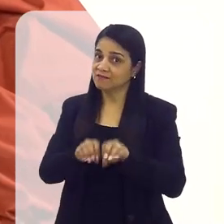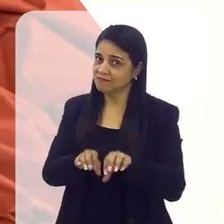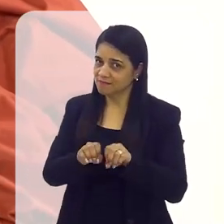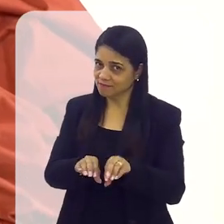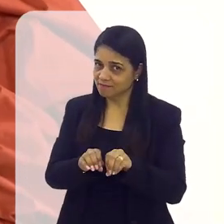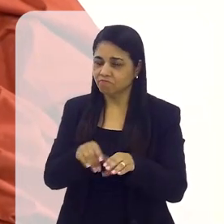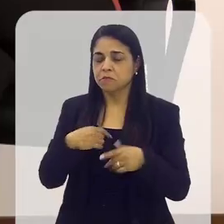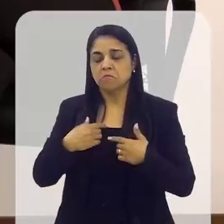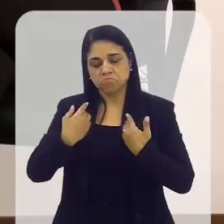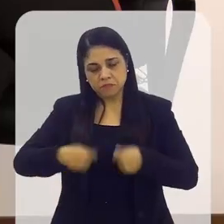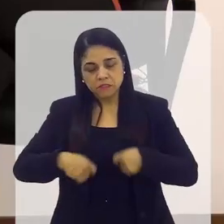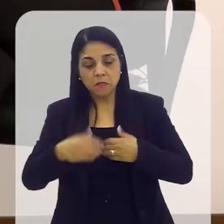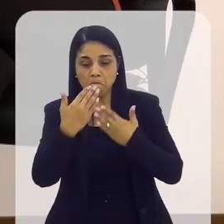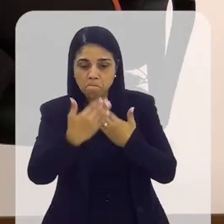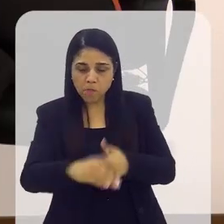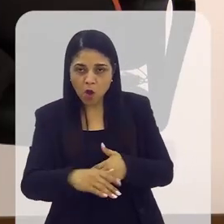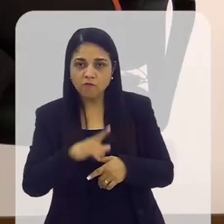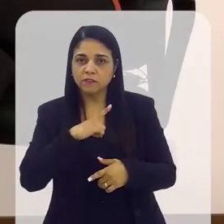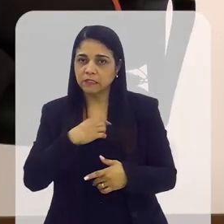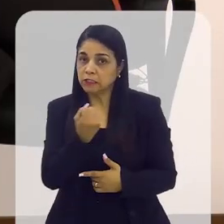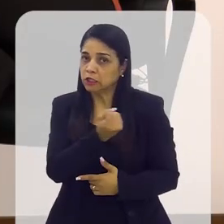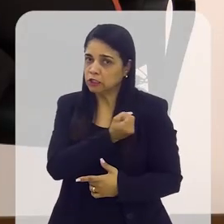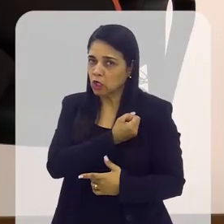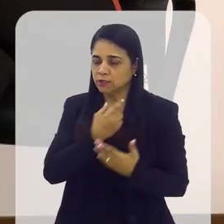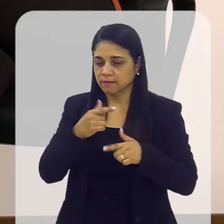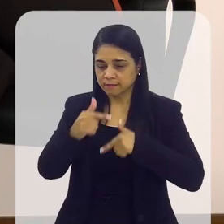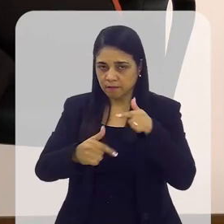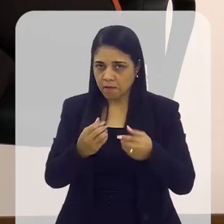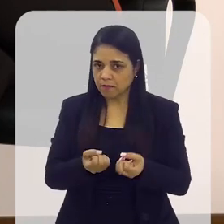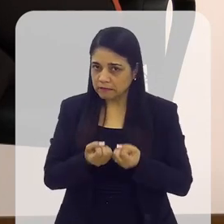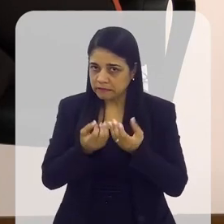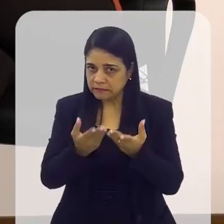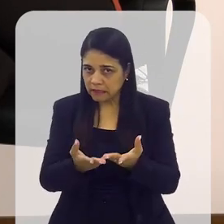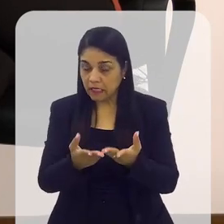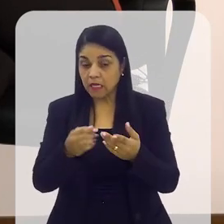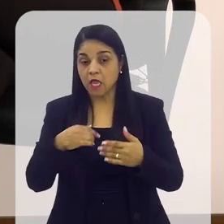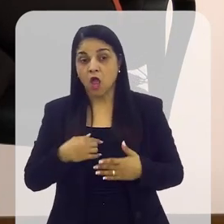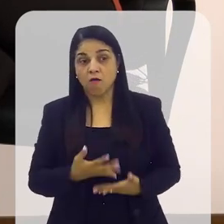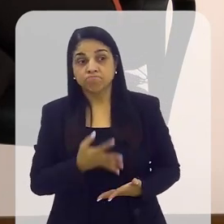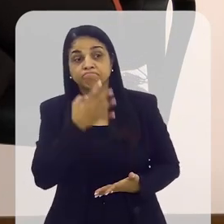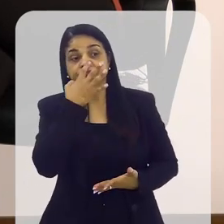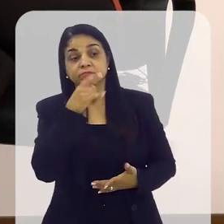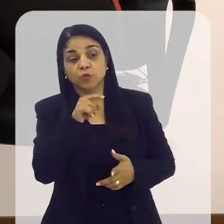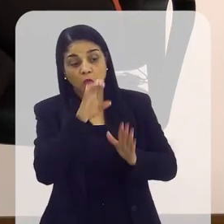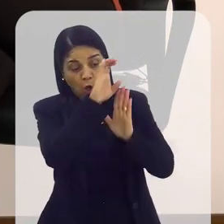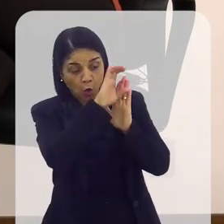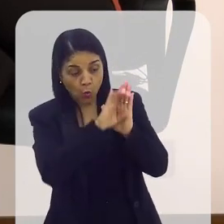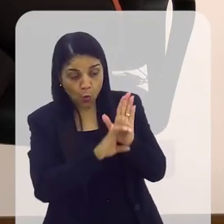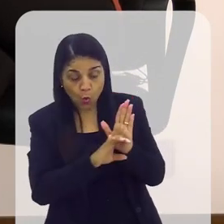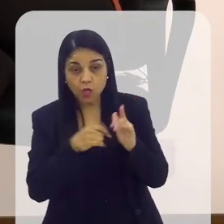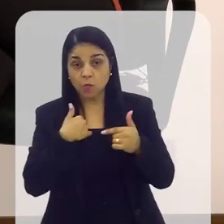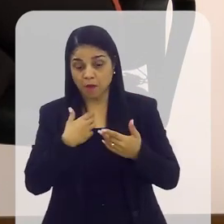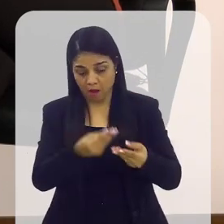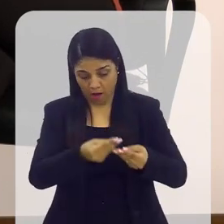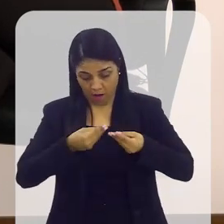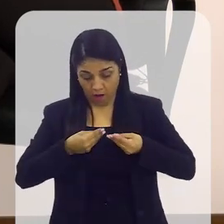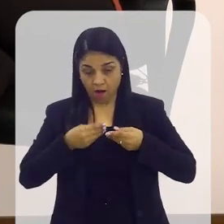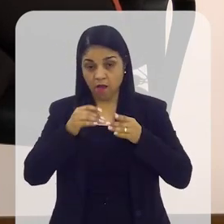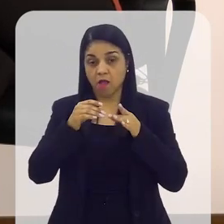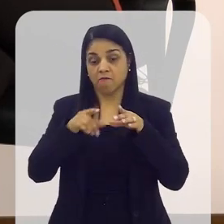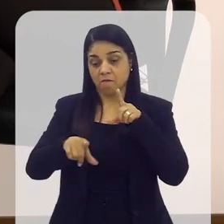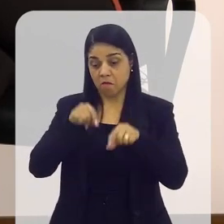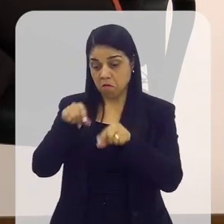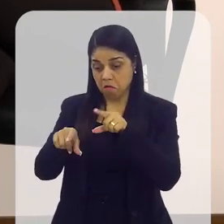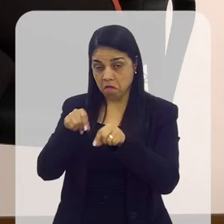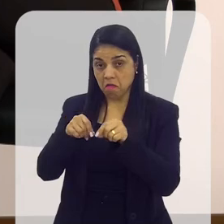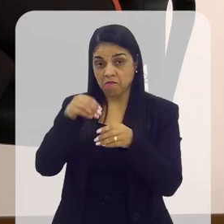passa pela capacitação, faz prova, tem que alcançar média, entrega trabalho. E, pasme, eu recebo currículo para fazer seleção,